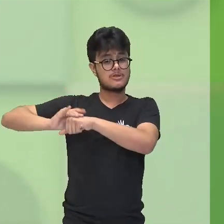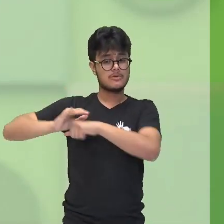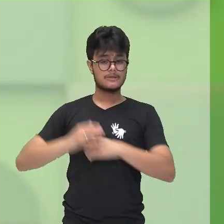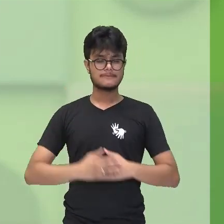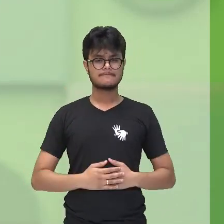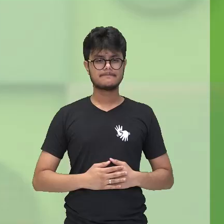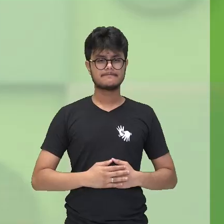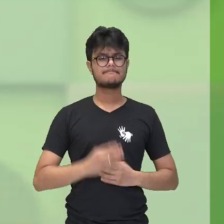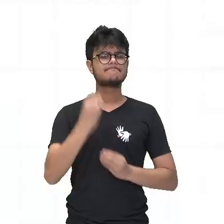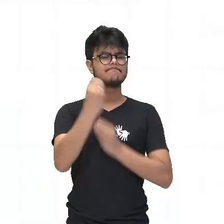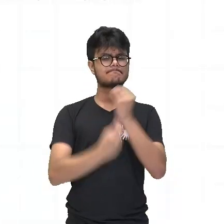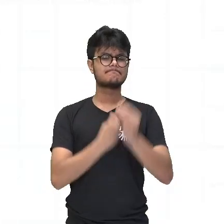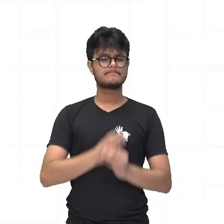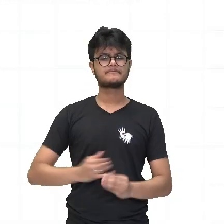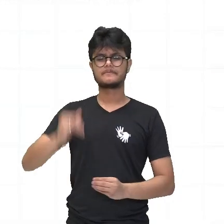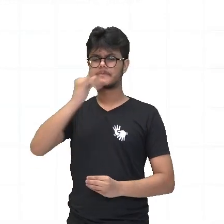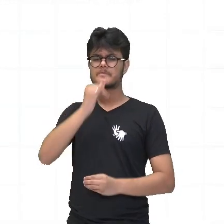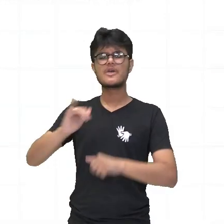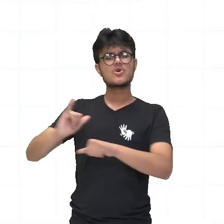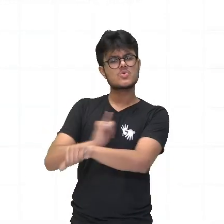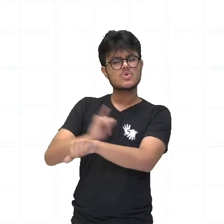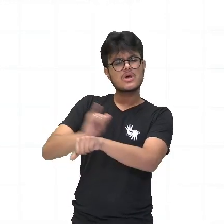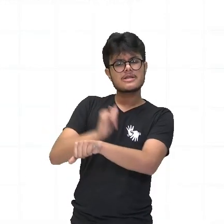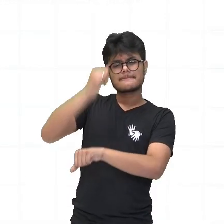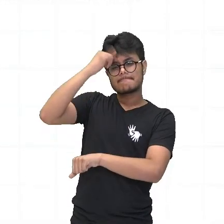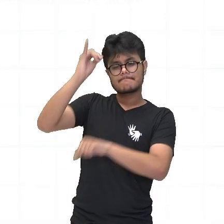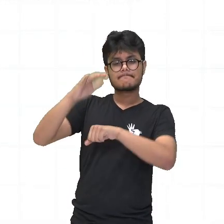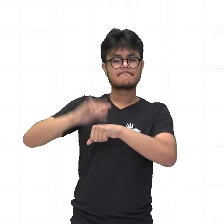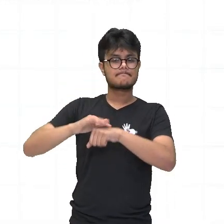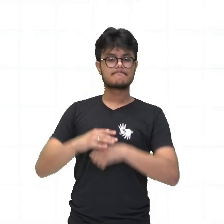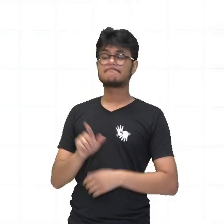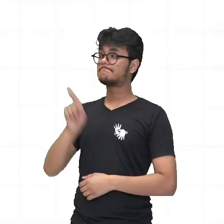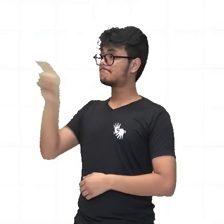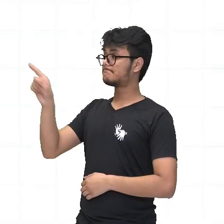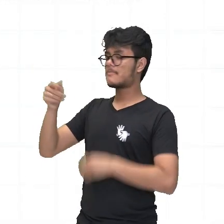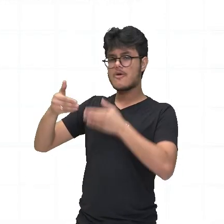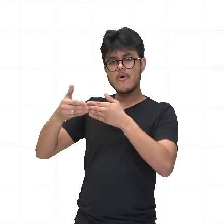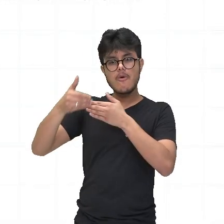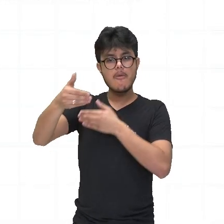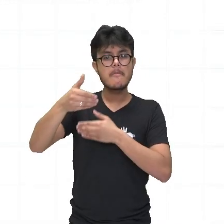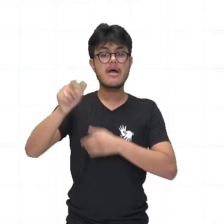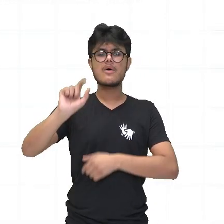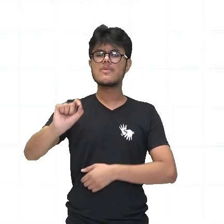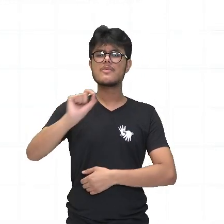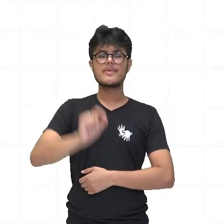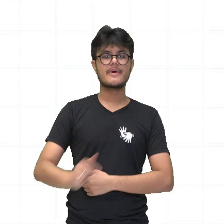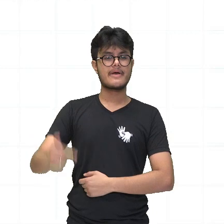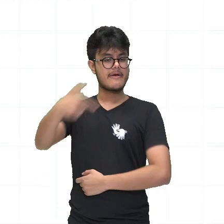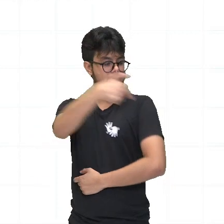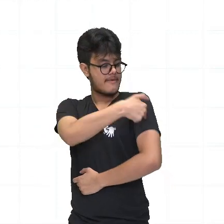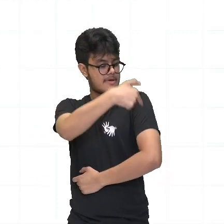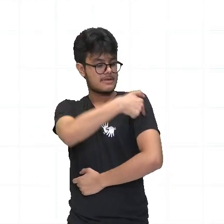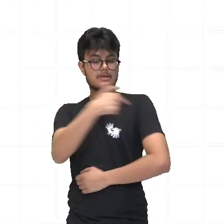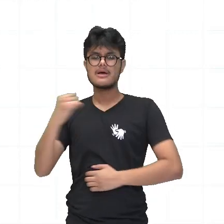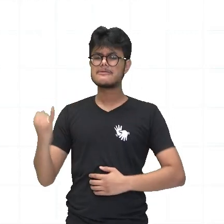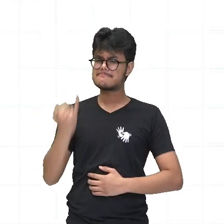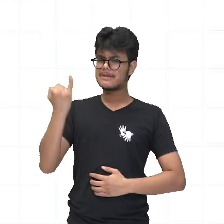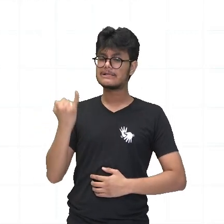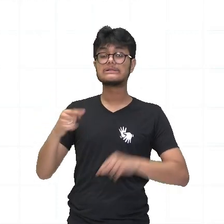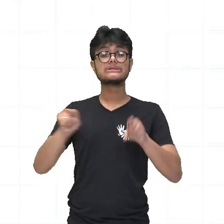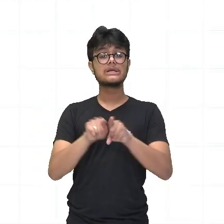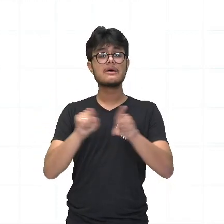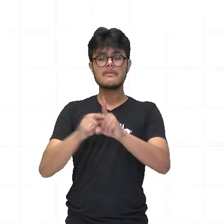medidas, que inicia-se pela vacinação. É importante se vacinar. Higiene pessoal, como lavagem